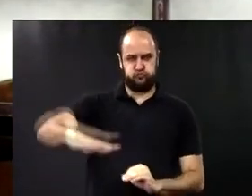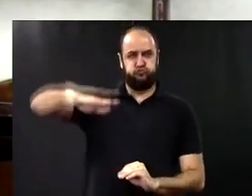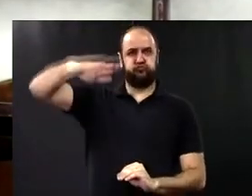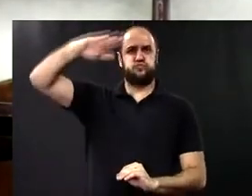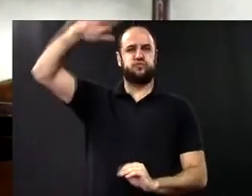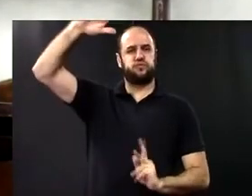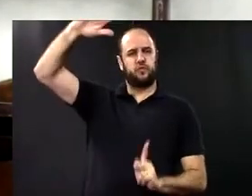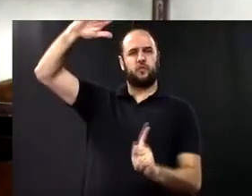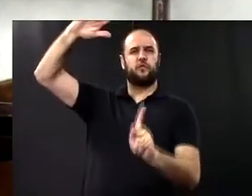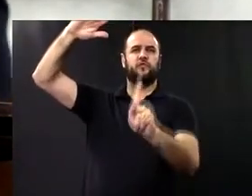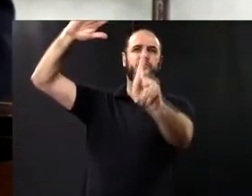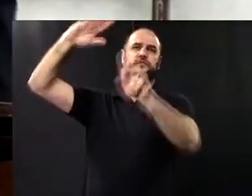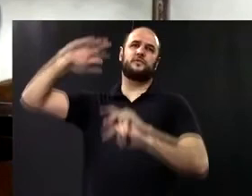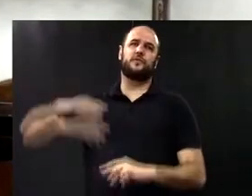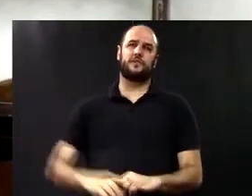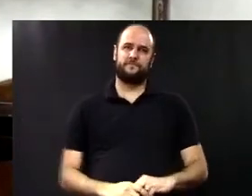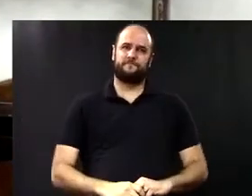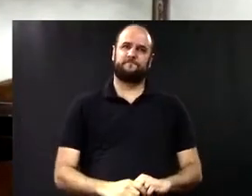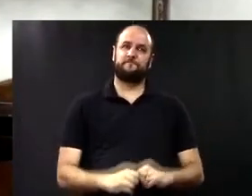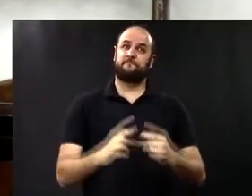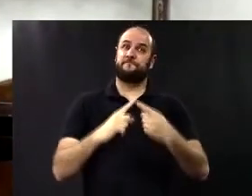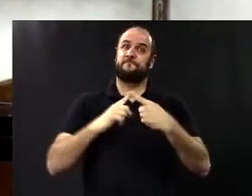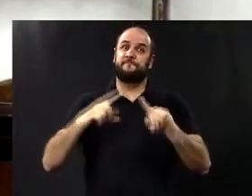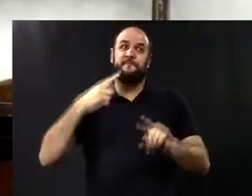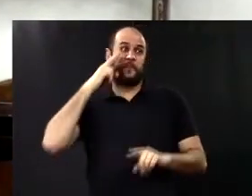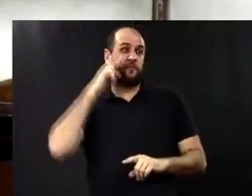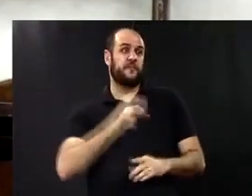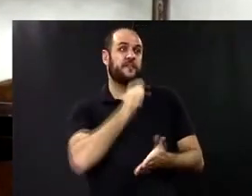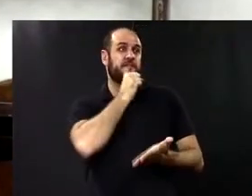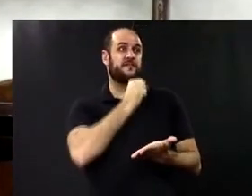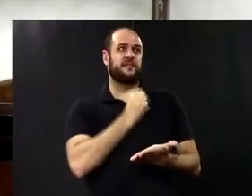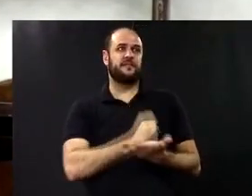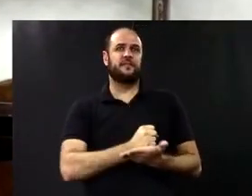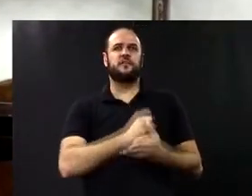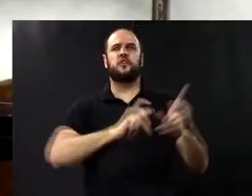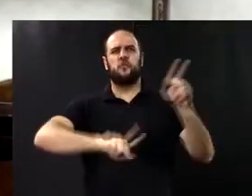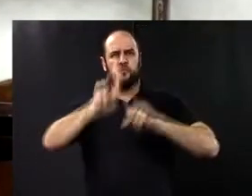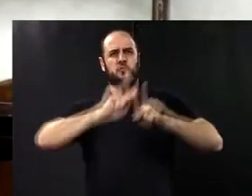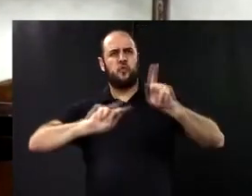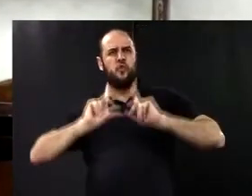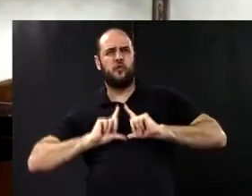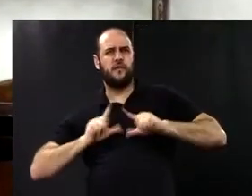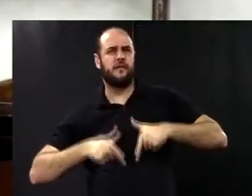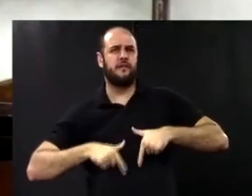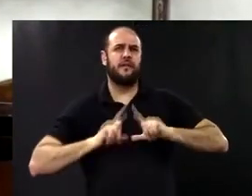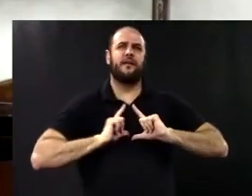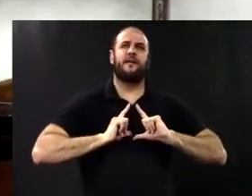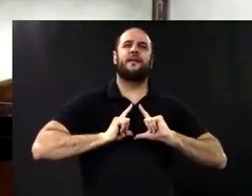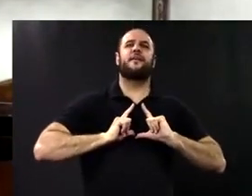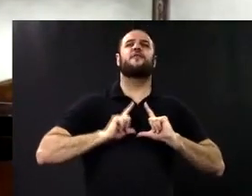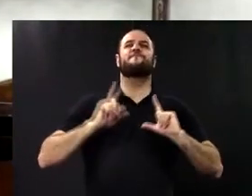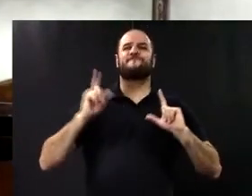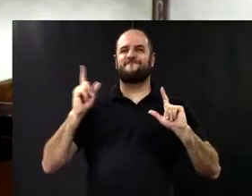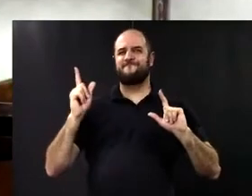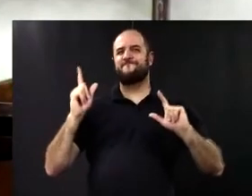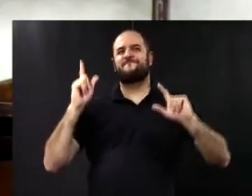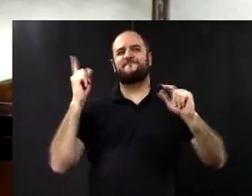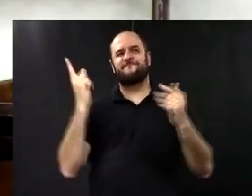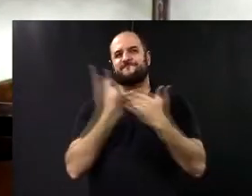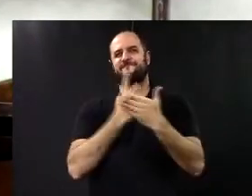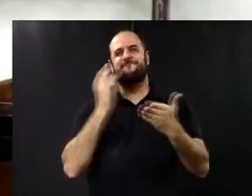caminho do Senhor. Mas quando nós olhamos para o Antigo Testamento, para o povo de Israel, nós vemos que eles falharam